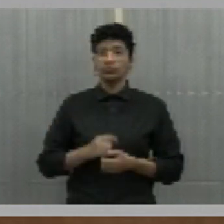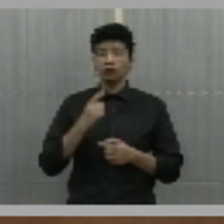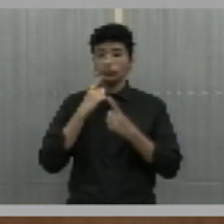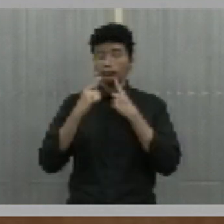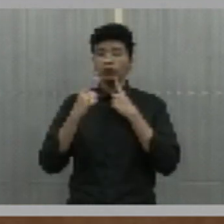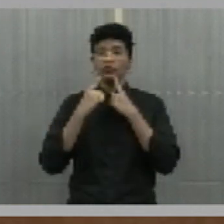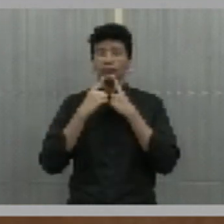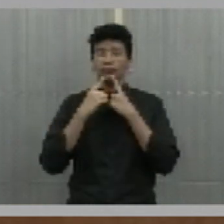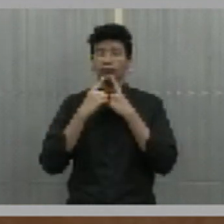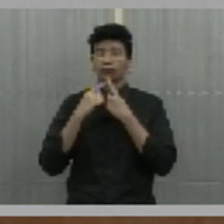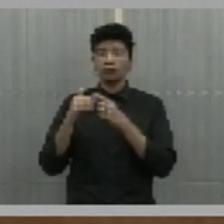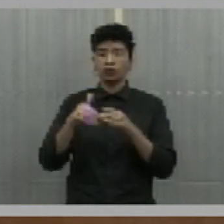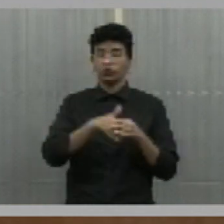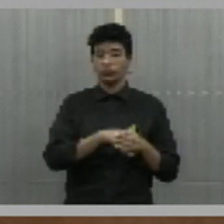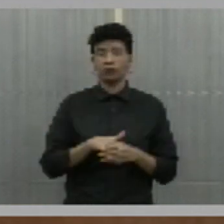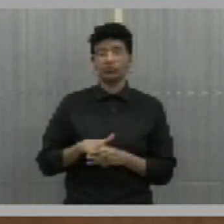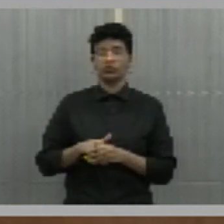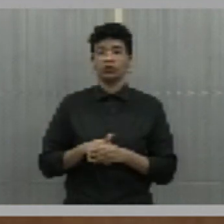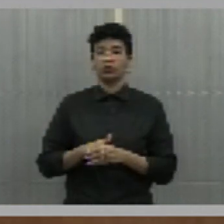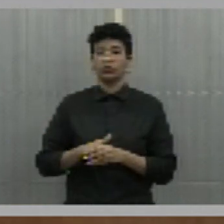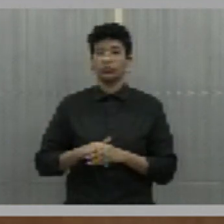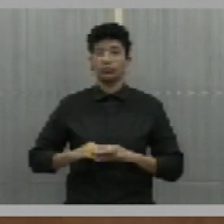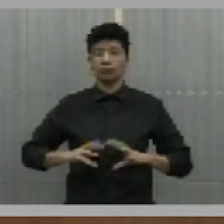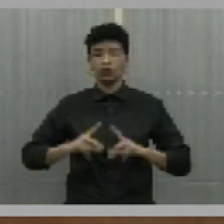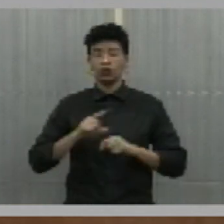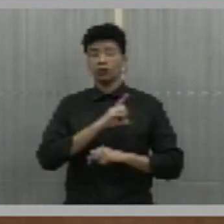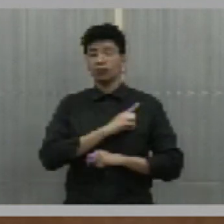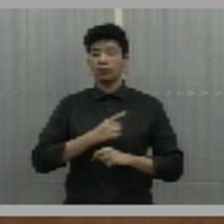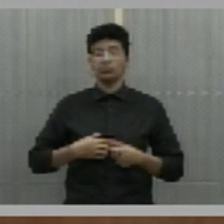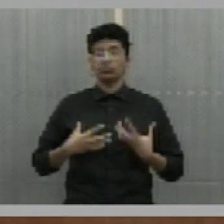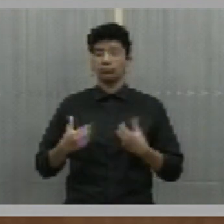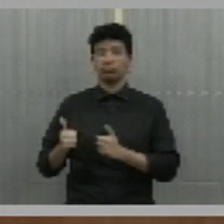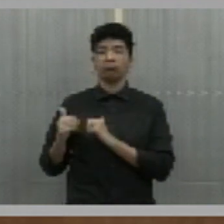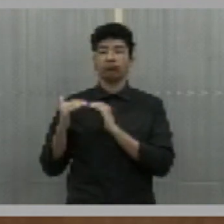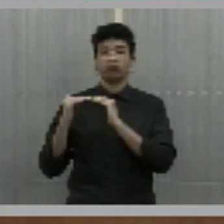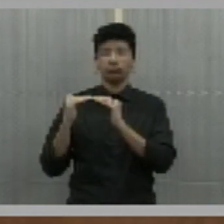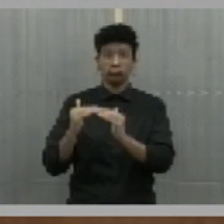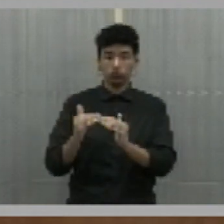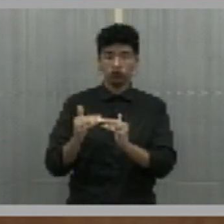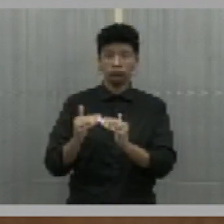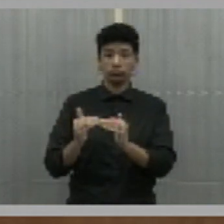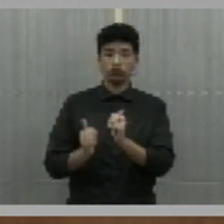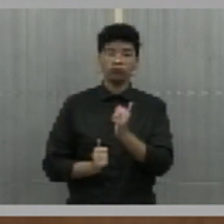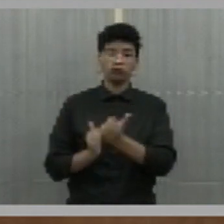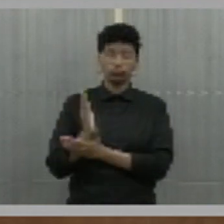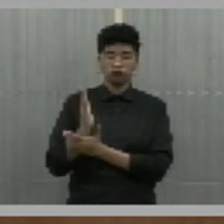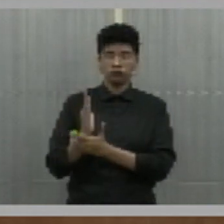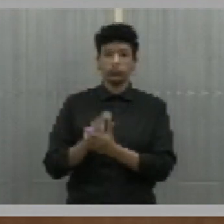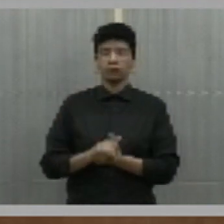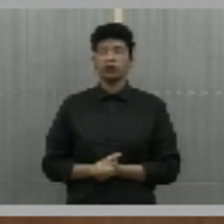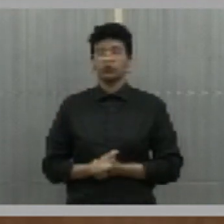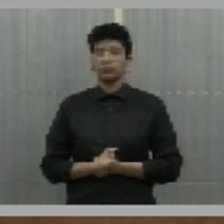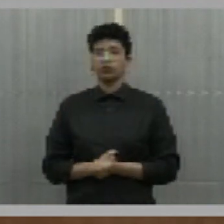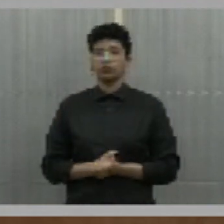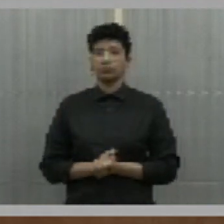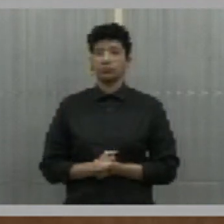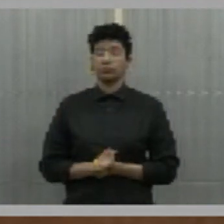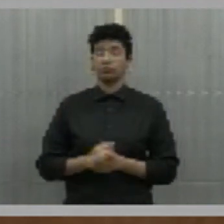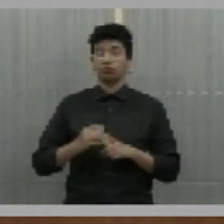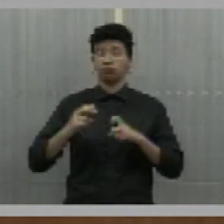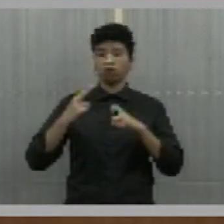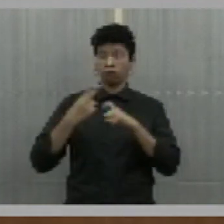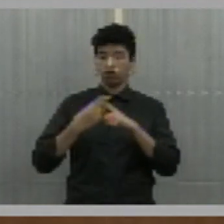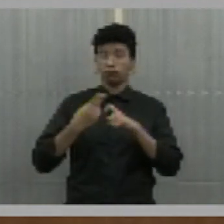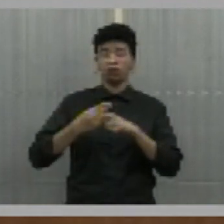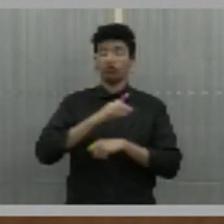discussão, em votação, deputadas e deputados que aprovam, permaneçam como estão. Aprovado. Doutor Hélio,